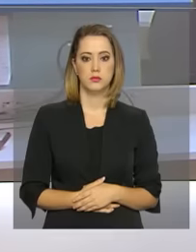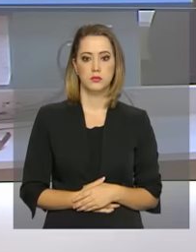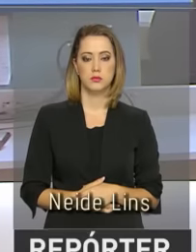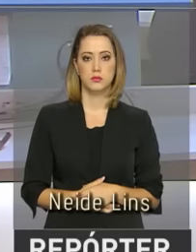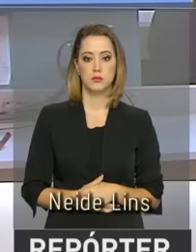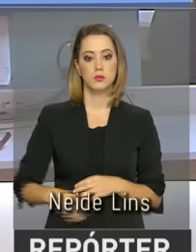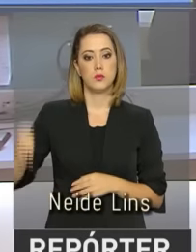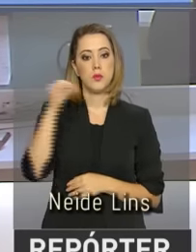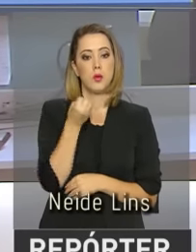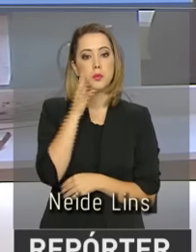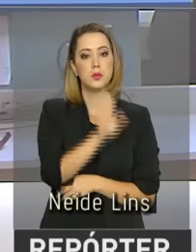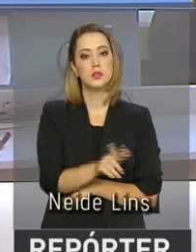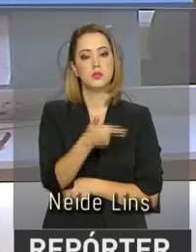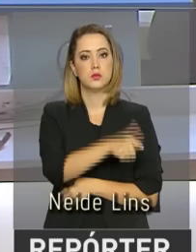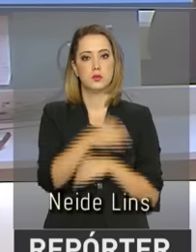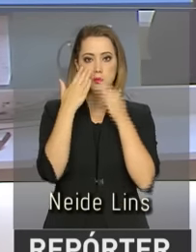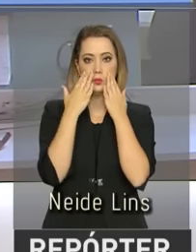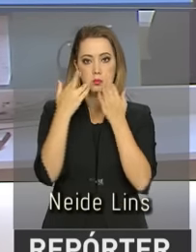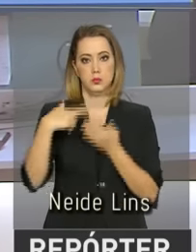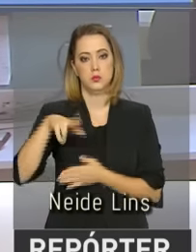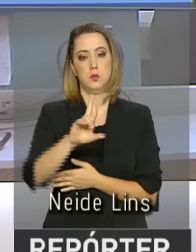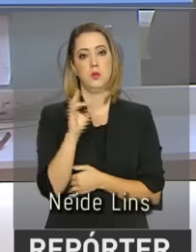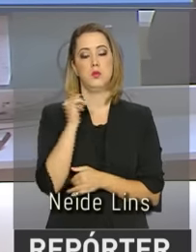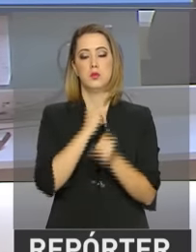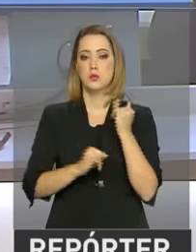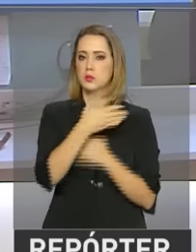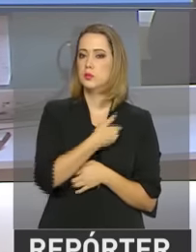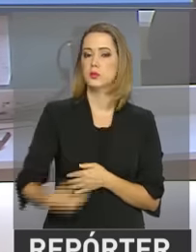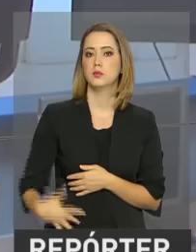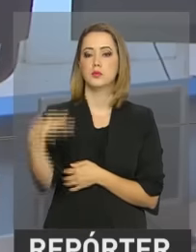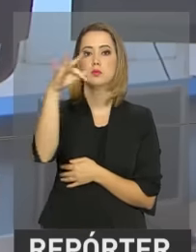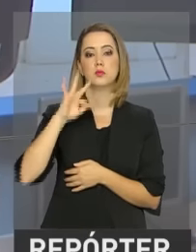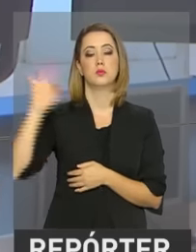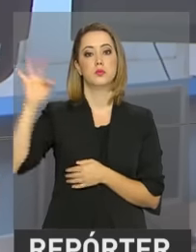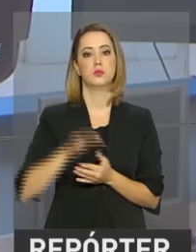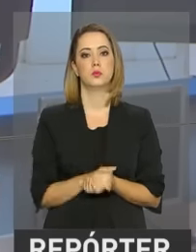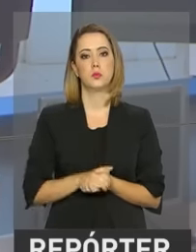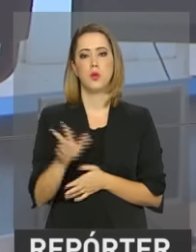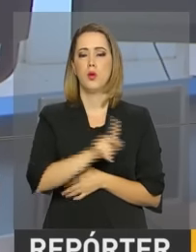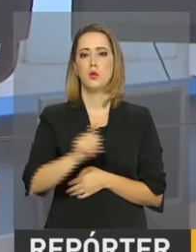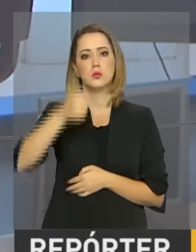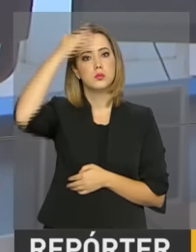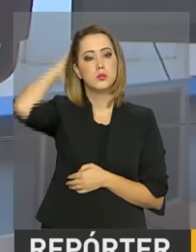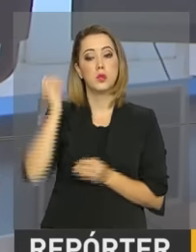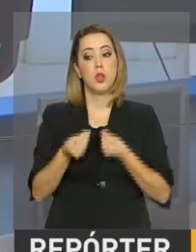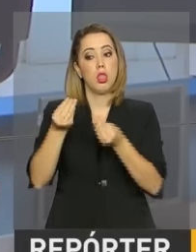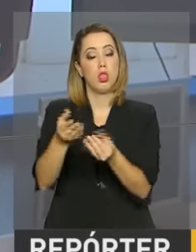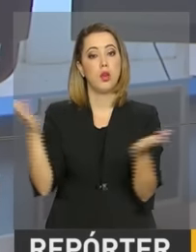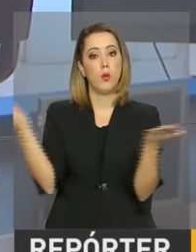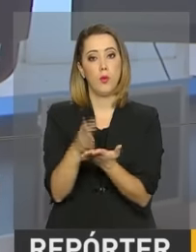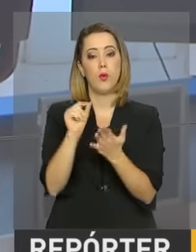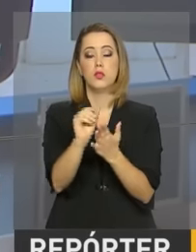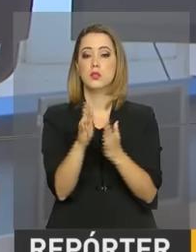Olá boa tarde estamos de volta com repórter NBR as notícias do governo federal o presidente Michel Temer entregou agora a pouco